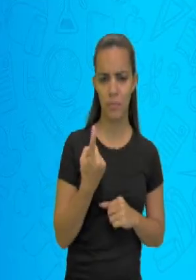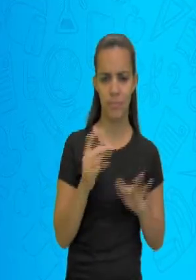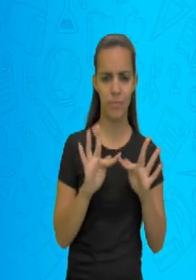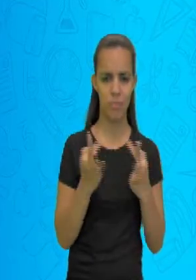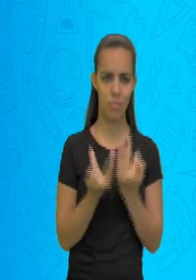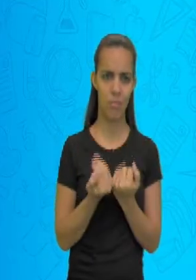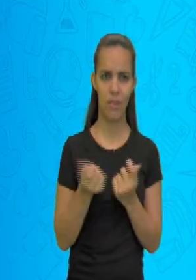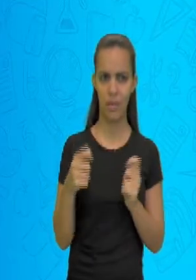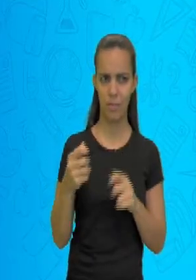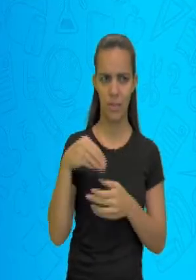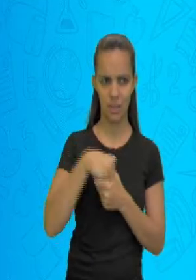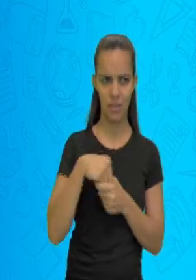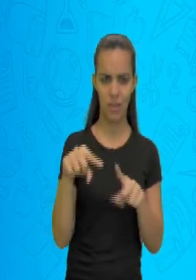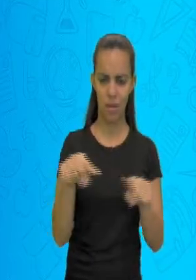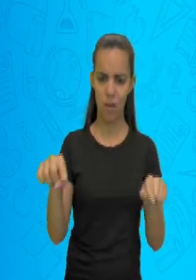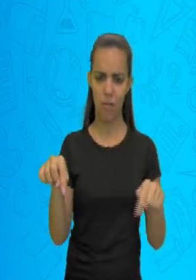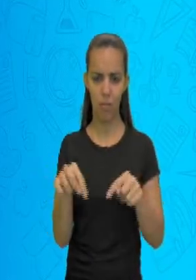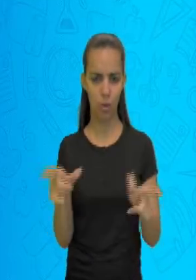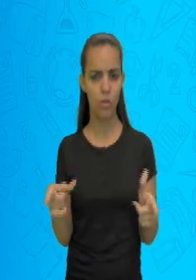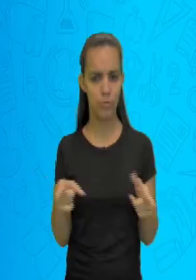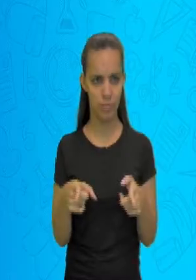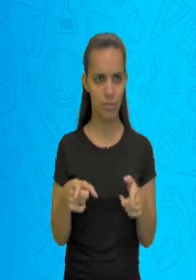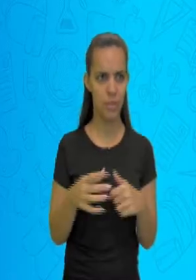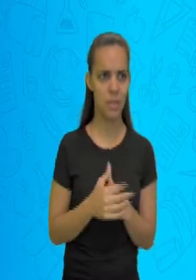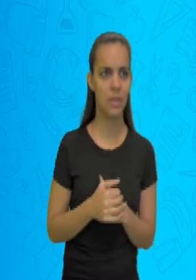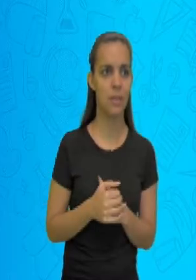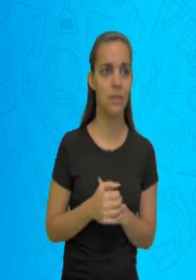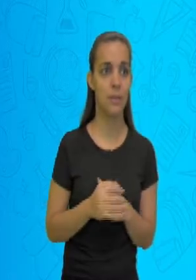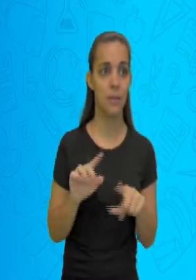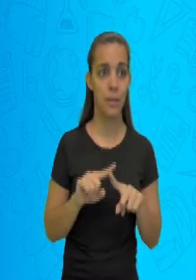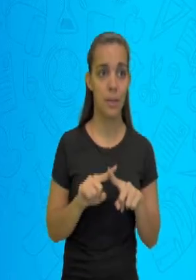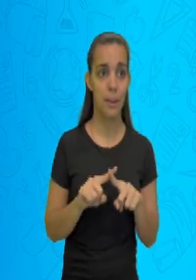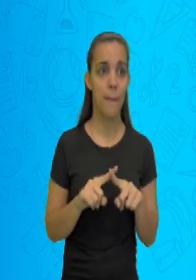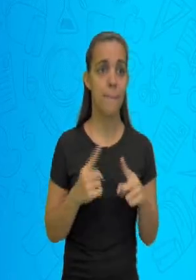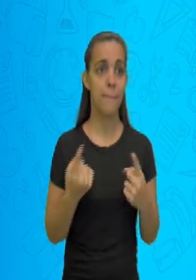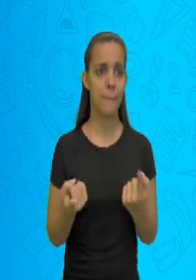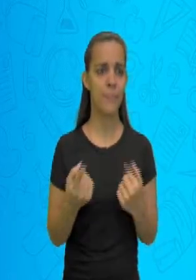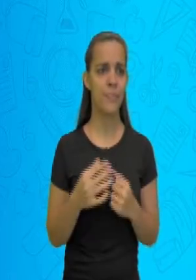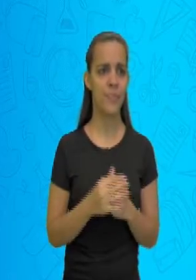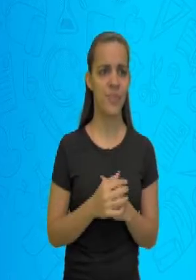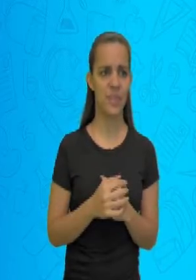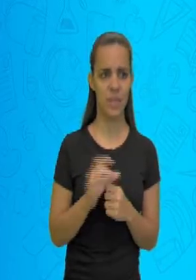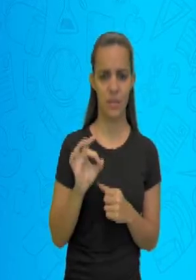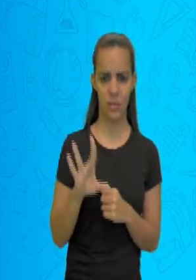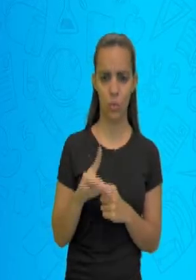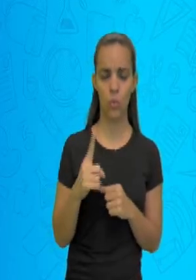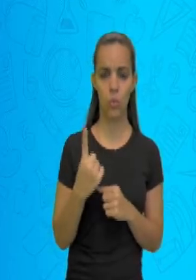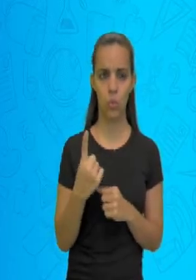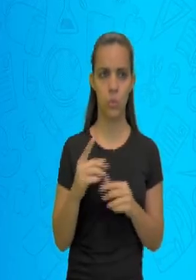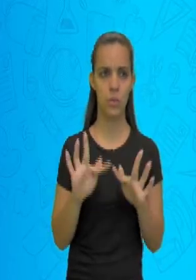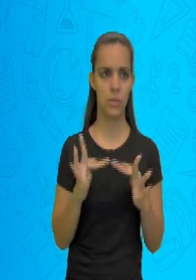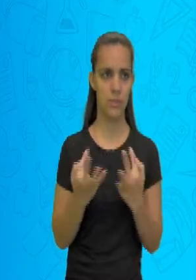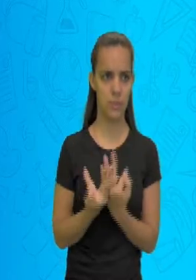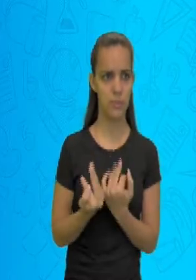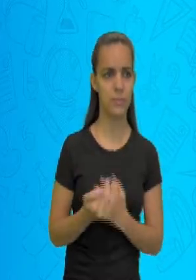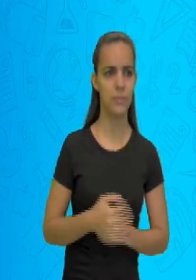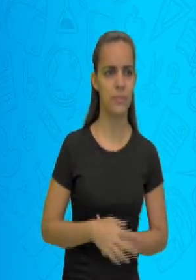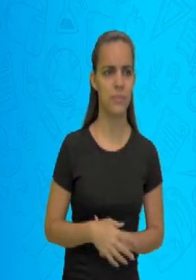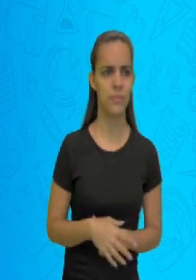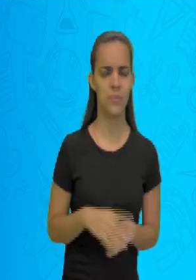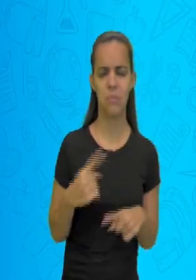aqui nesse lote podem morar outras pessoas, sim, mas a classificação é unifamiliar. Por que se